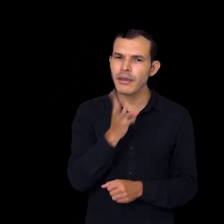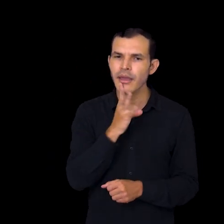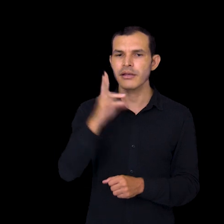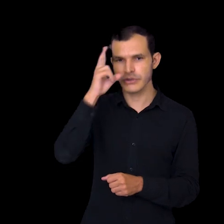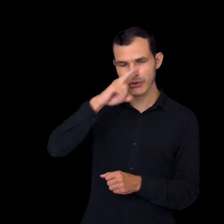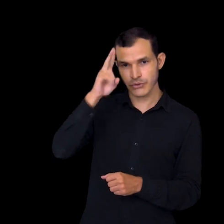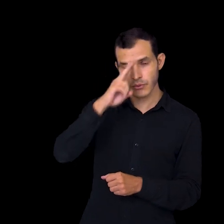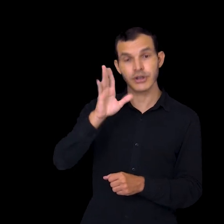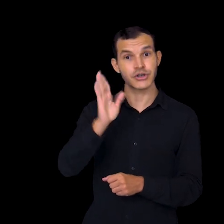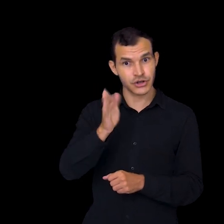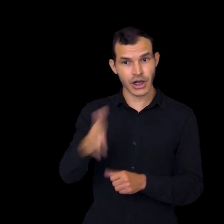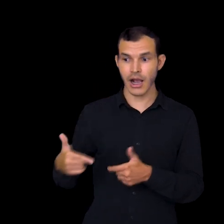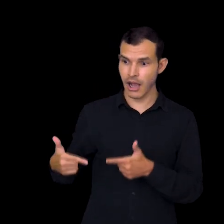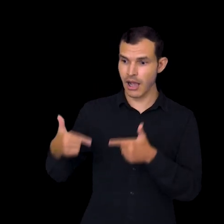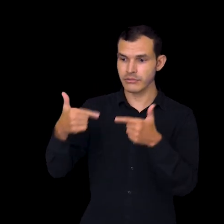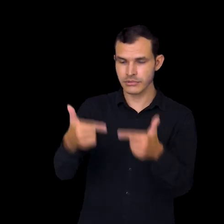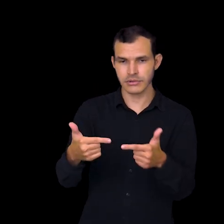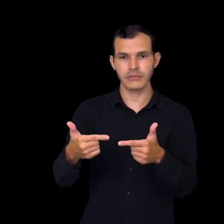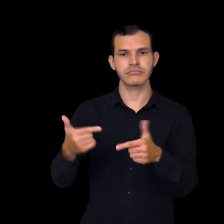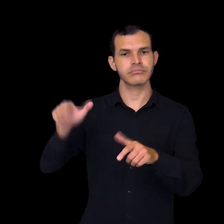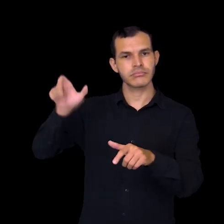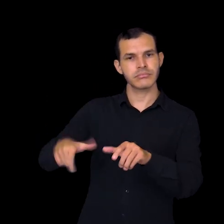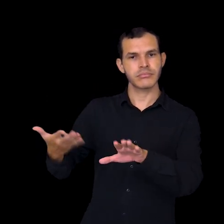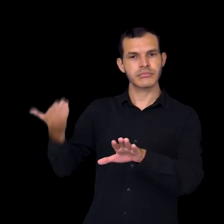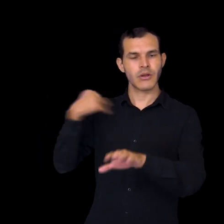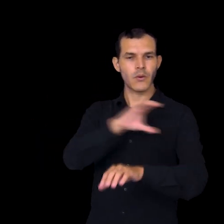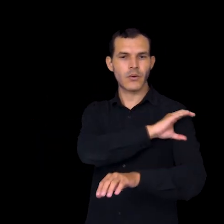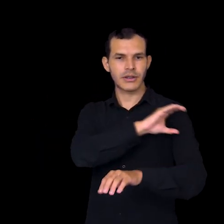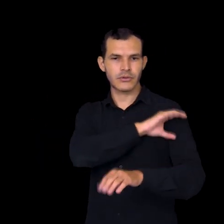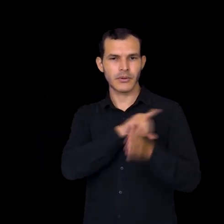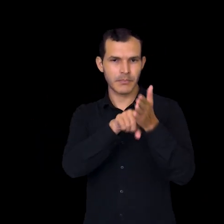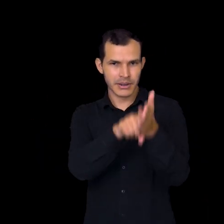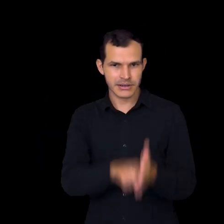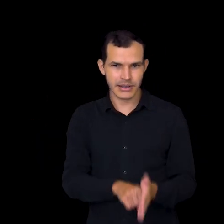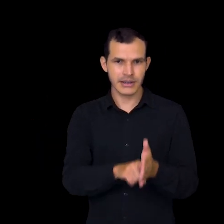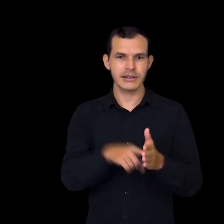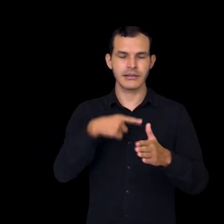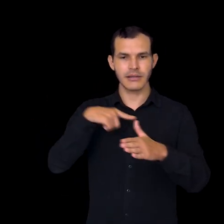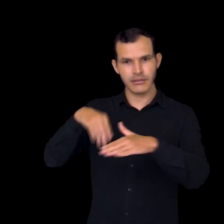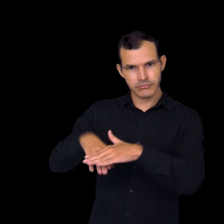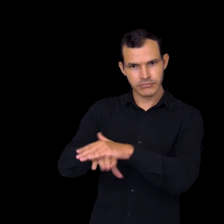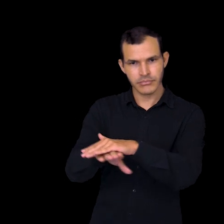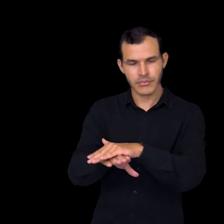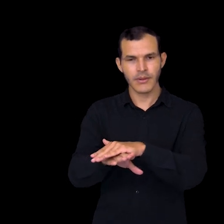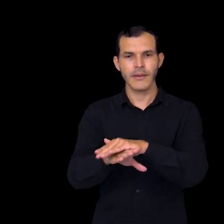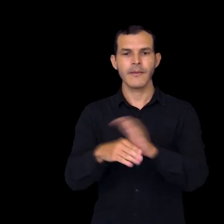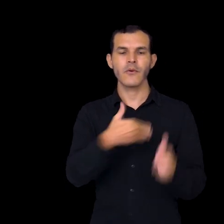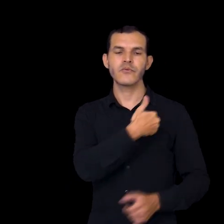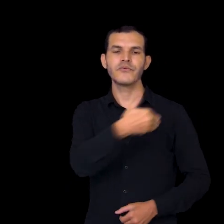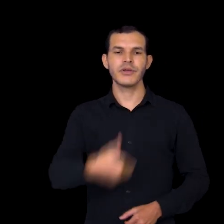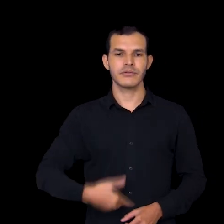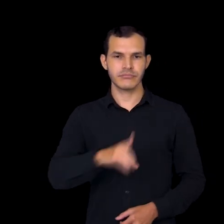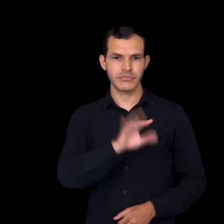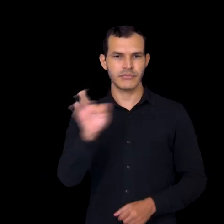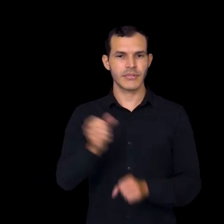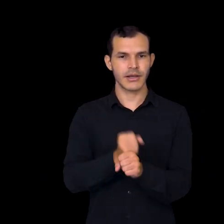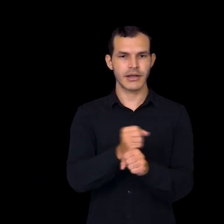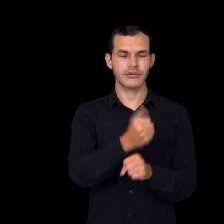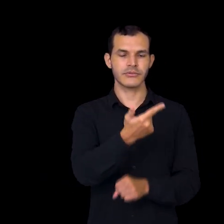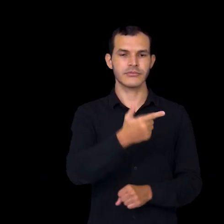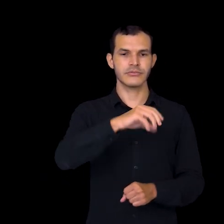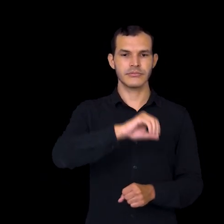da história e atuou também como coordenadora de pesquisa do Arquivo Público do Distrito Federal nos anos de